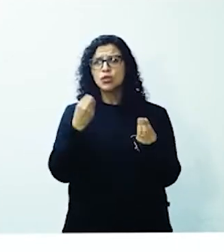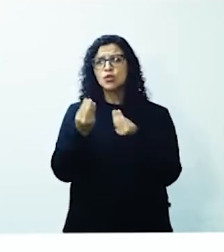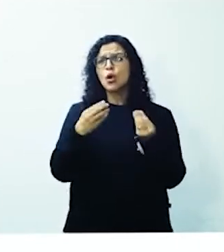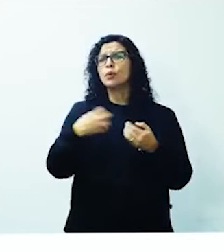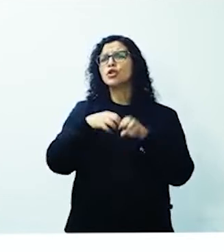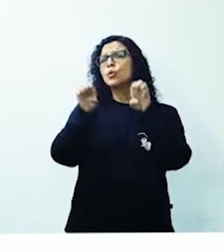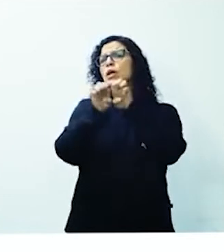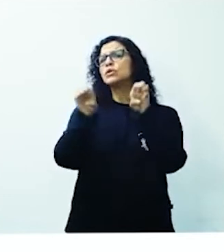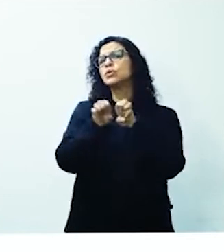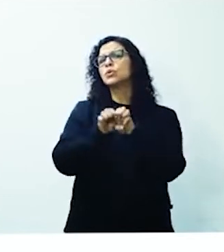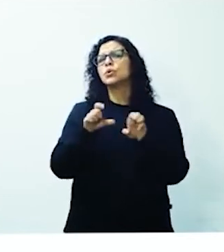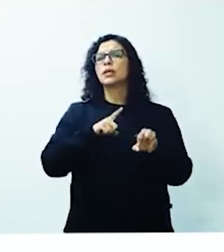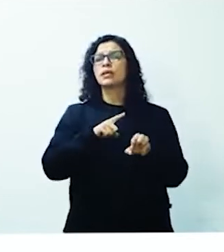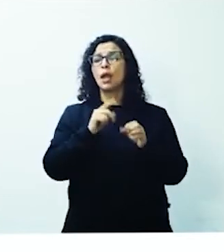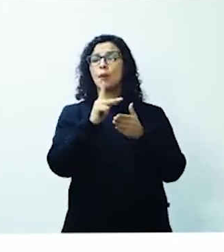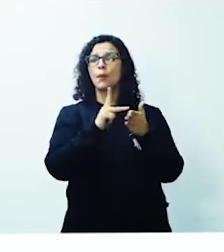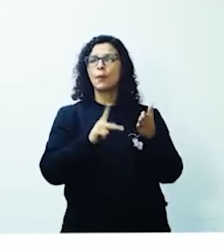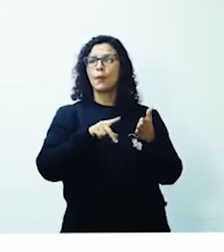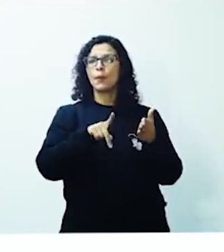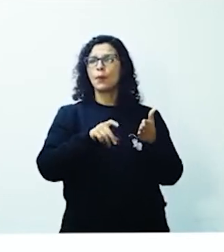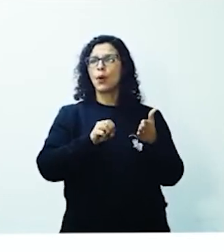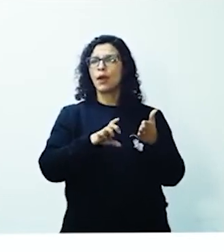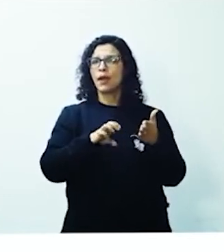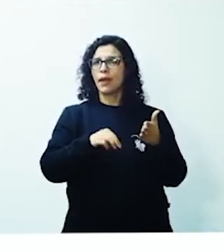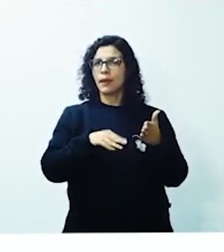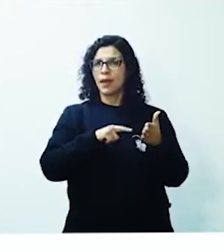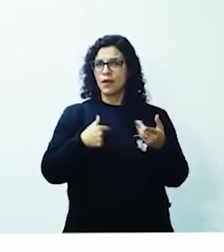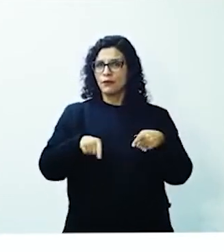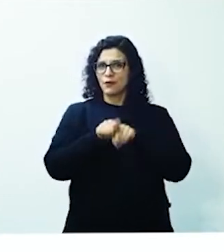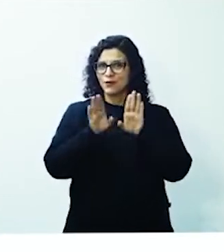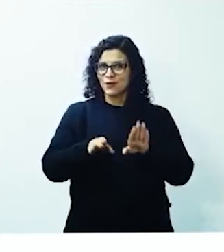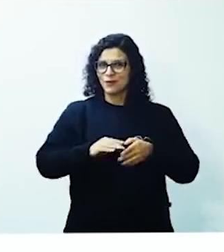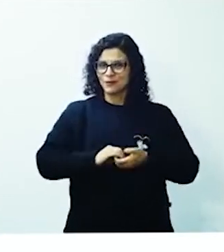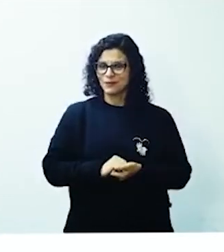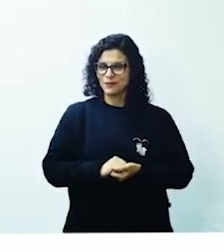são estruturados os poemas. Vou dar um tempinho para você e eu volto.